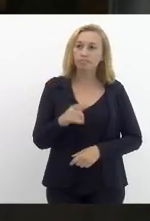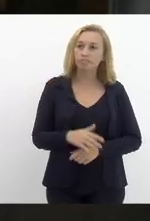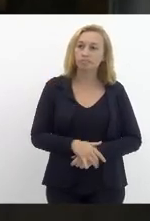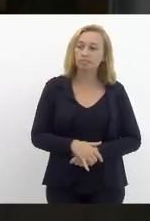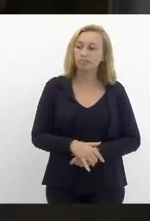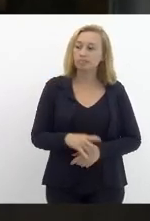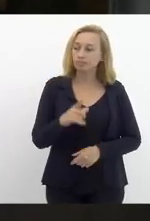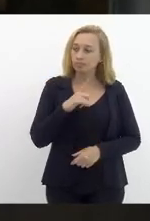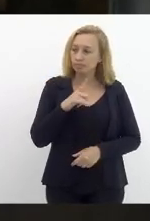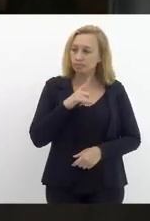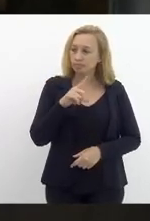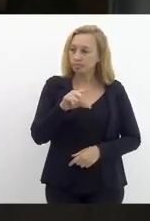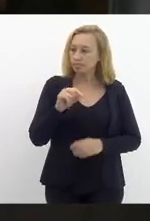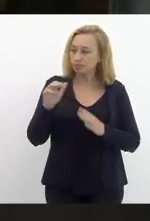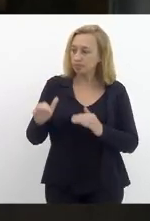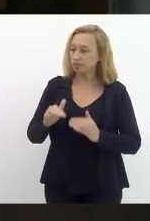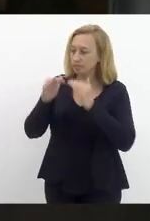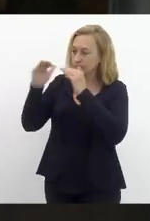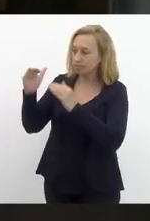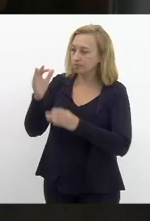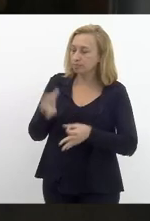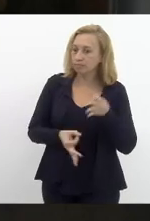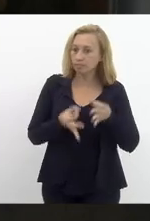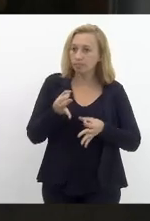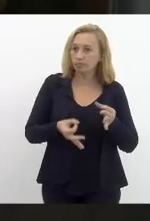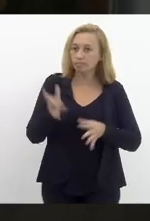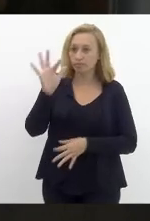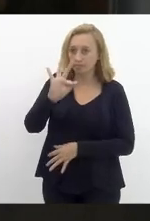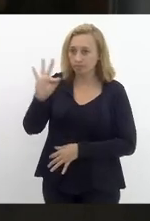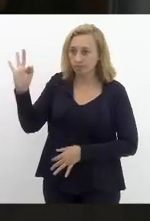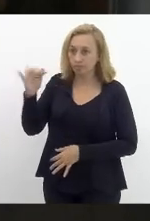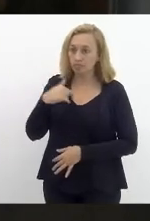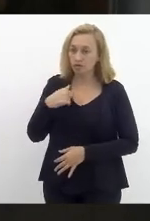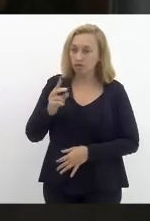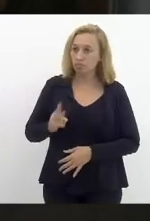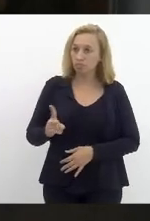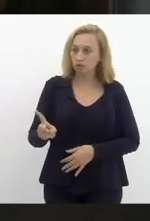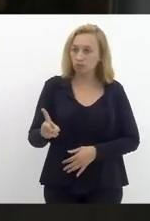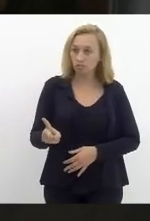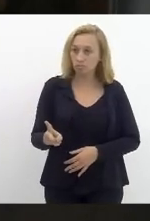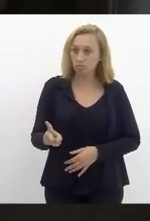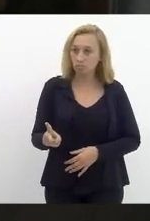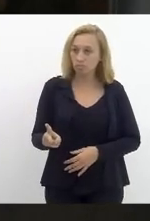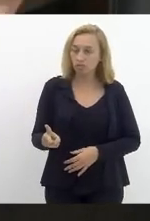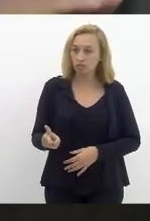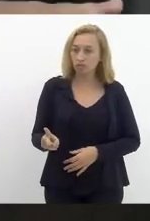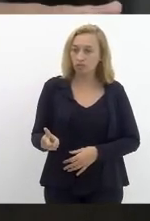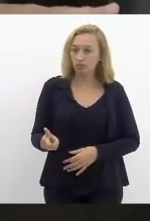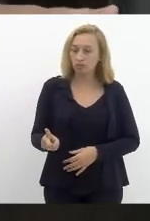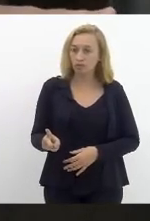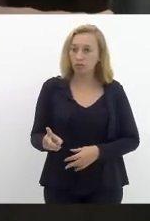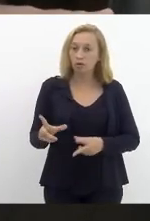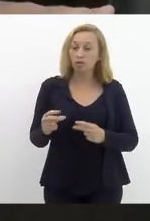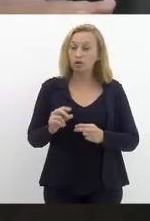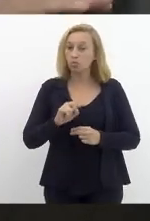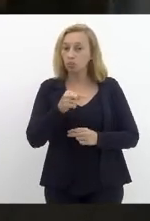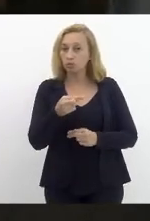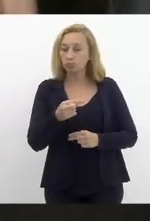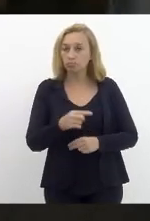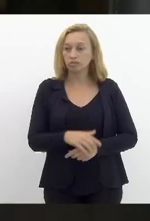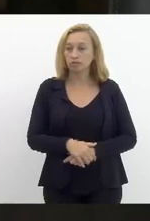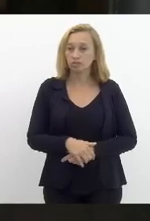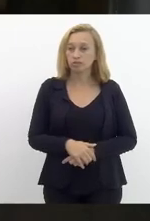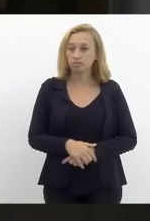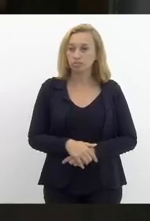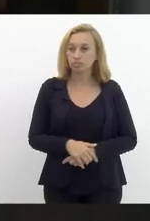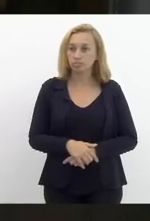tem decisão do Supremo Tribunal Federal, e eu vou mantê-la. O mérito é outra coisa. E essa é